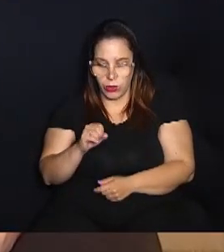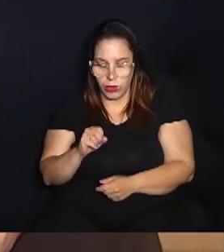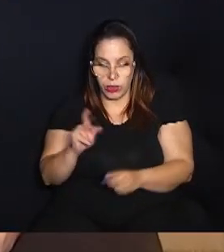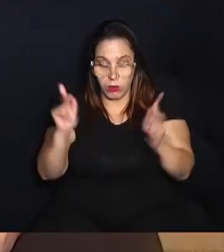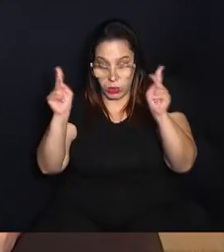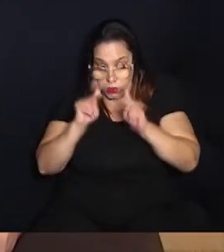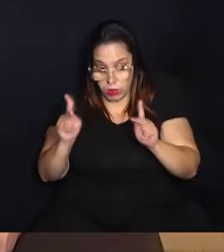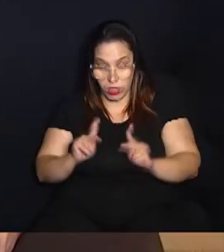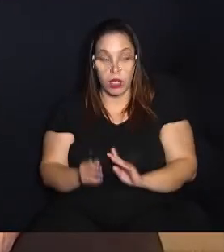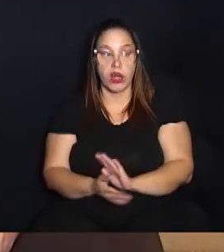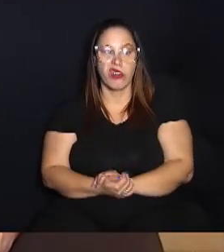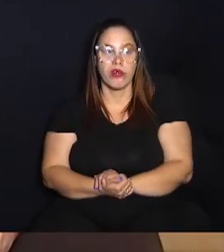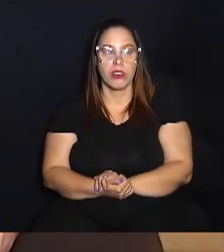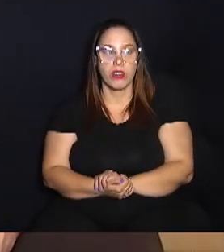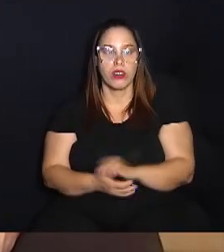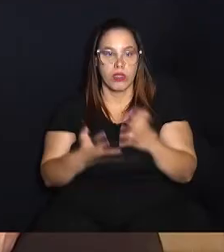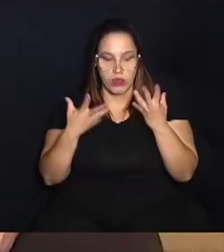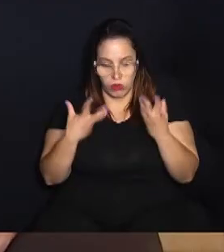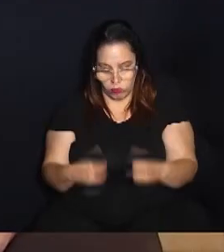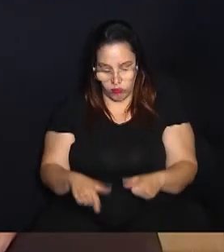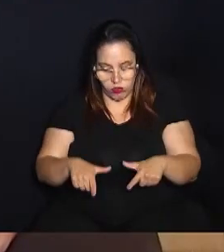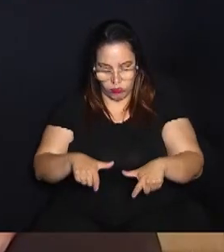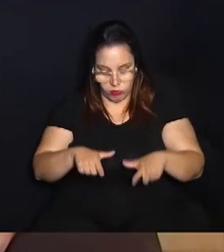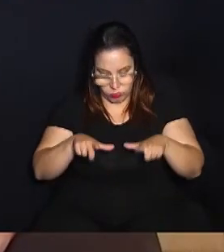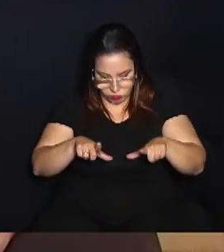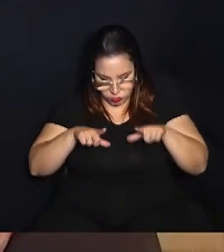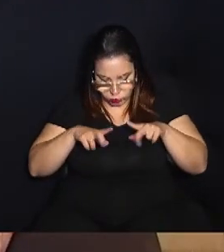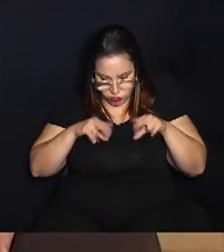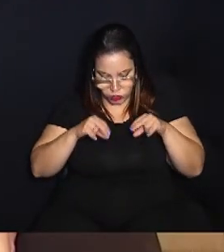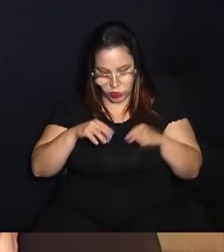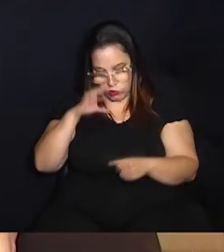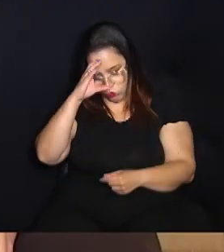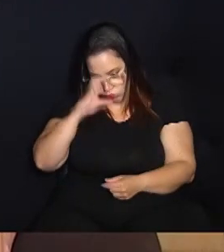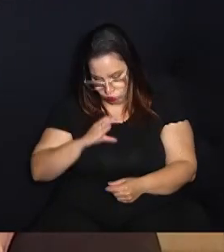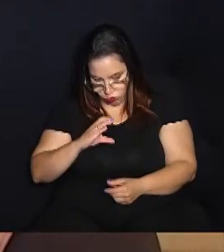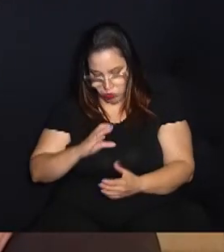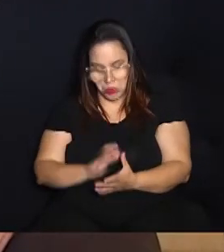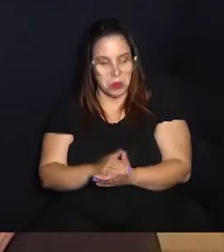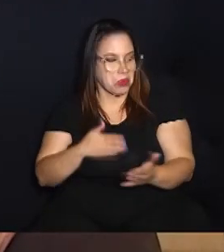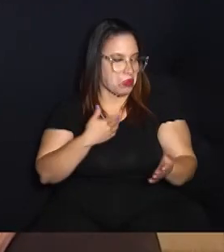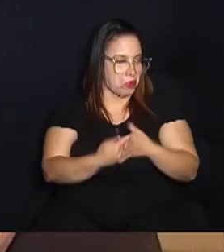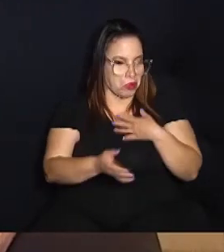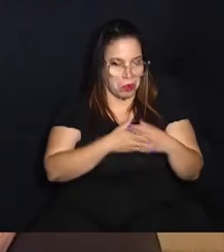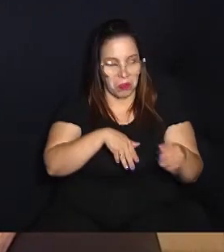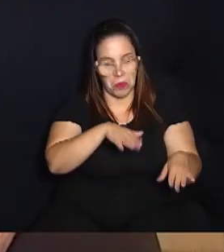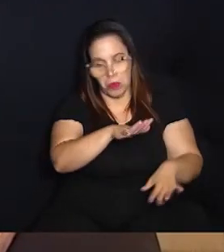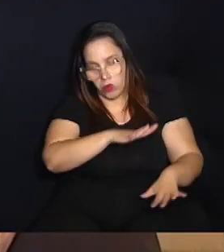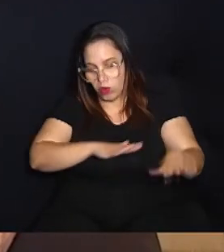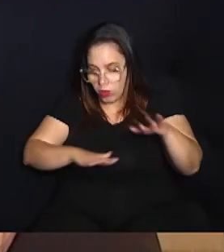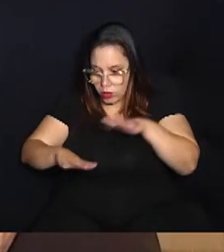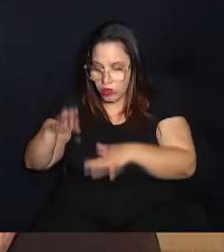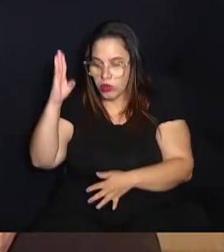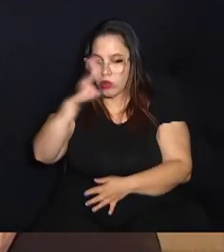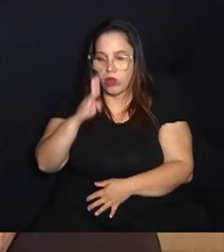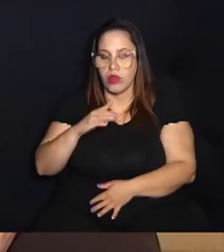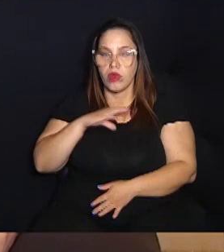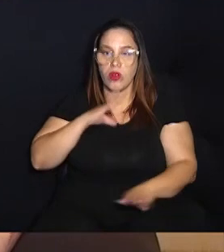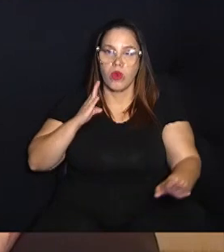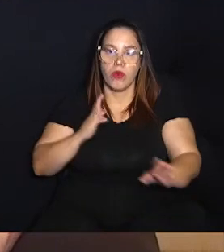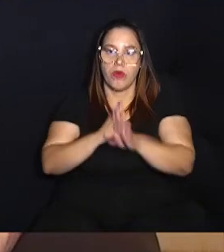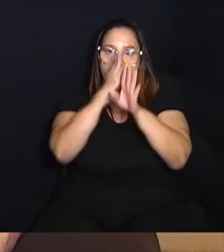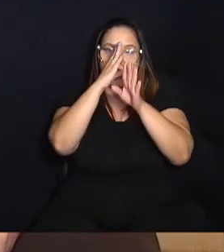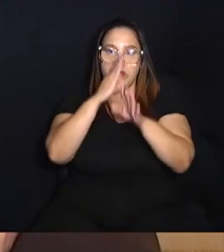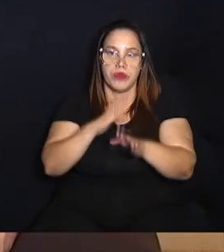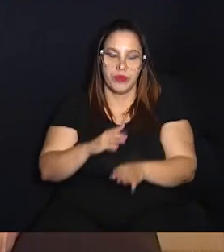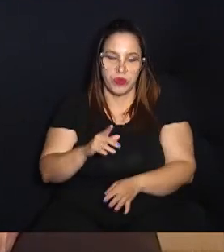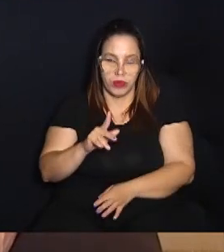Paz, recebeu vários títulos de cidadão honorário em várias cidades do país, esteve à frente do Plano